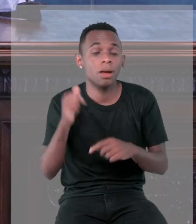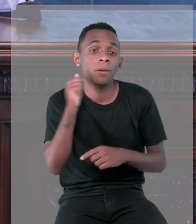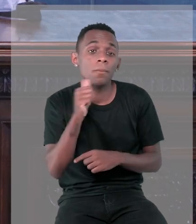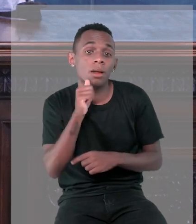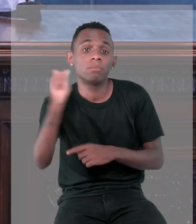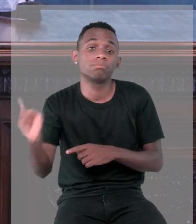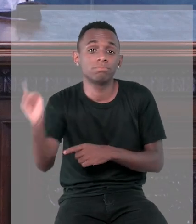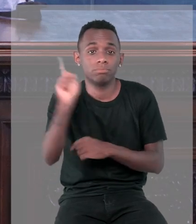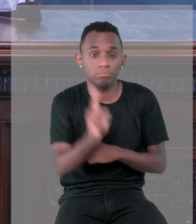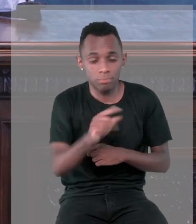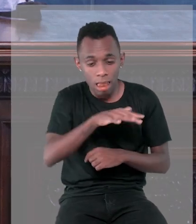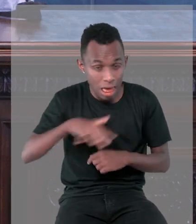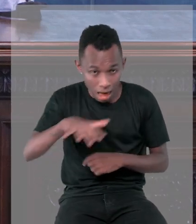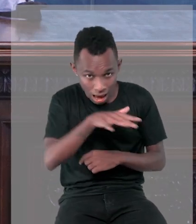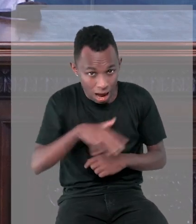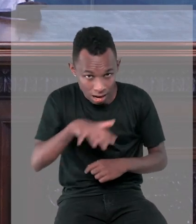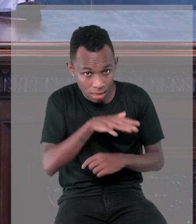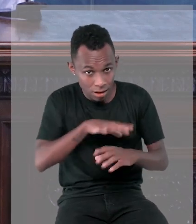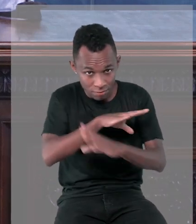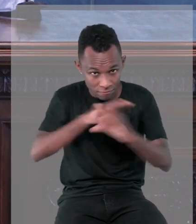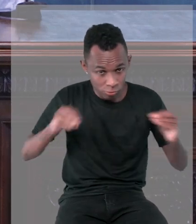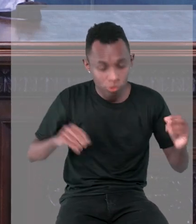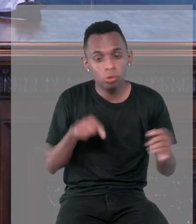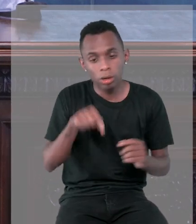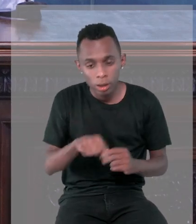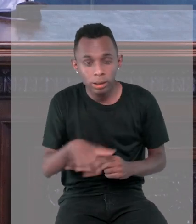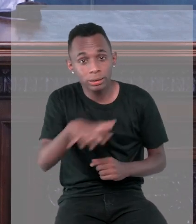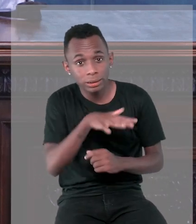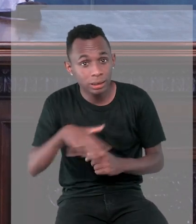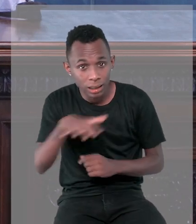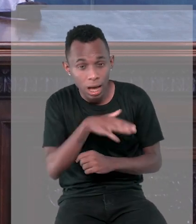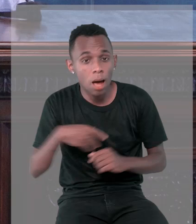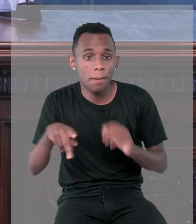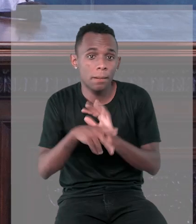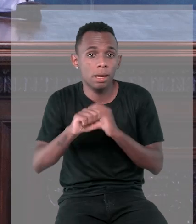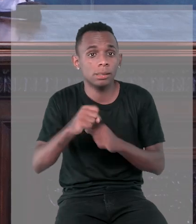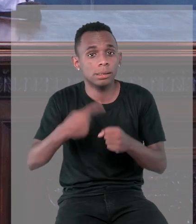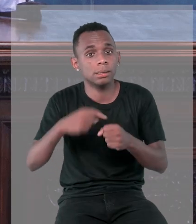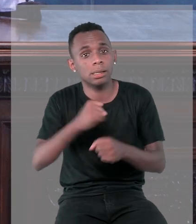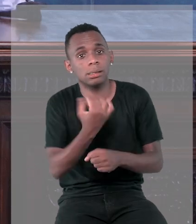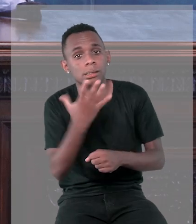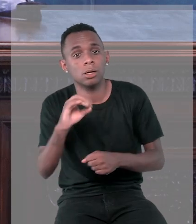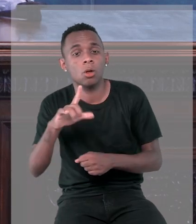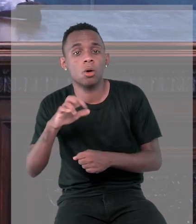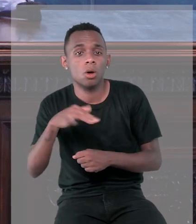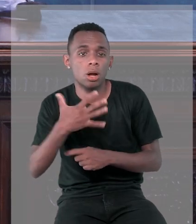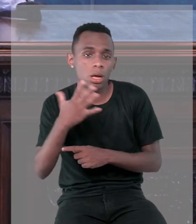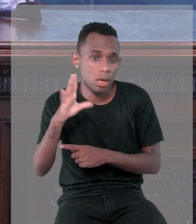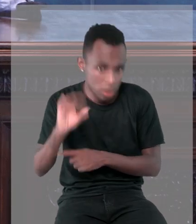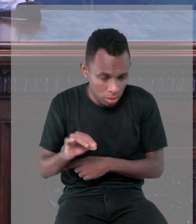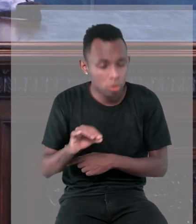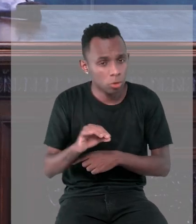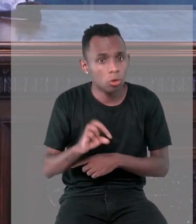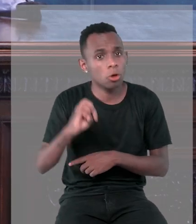né? A filha do assassinado vem para a nossa região, ela vem para São Lourenço, vem para Mantiqueira, terra das araucárias e